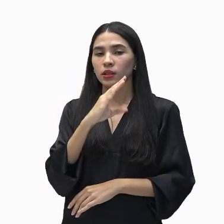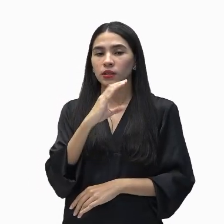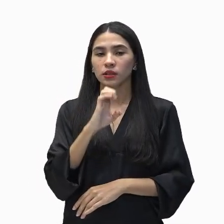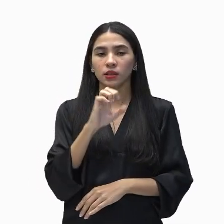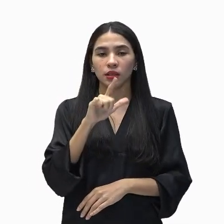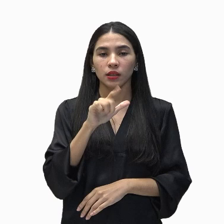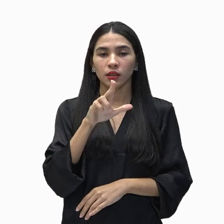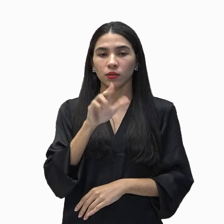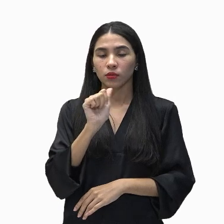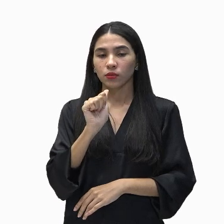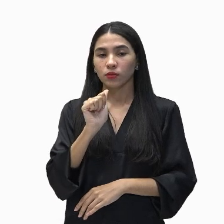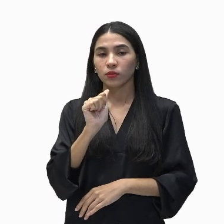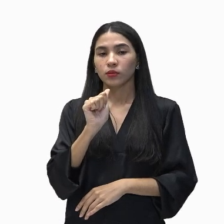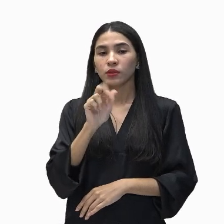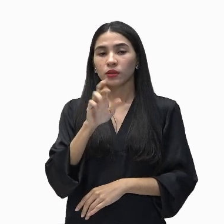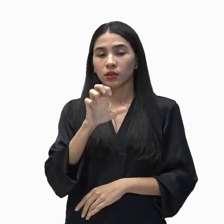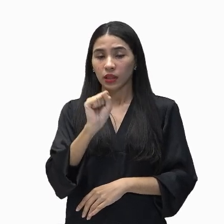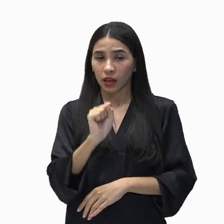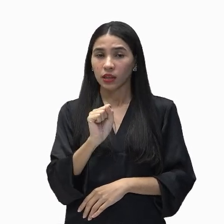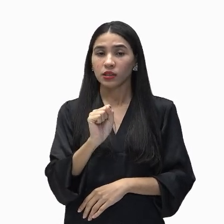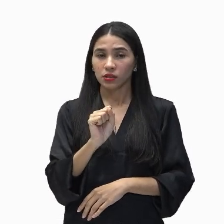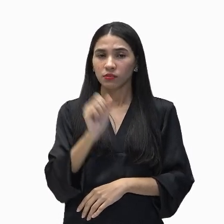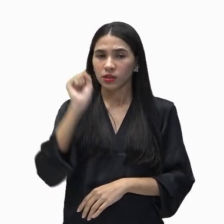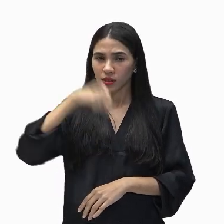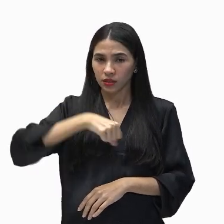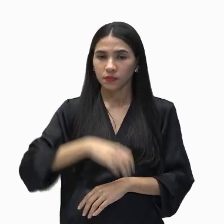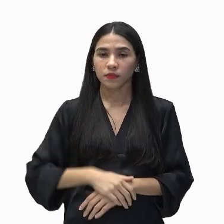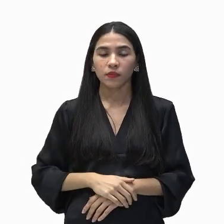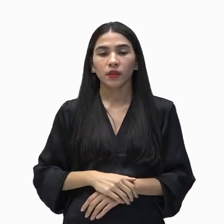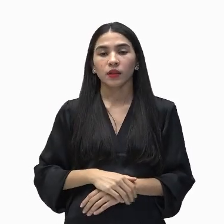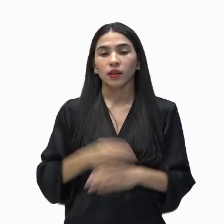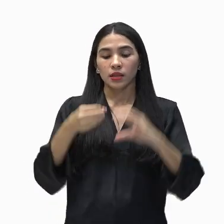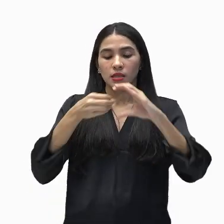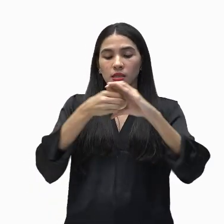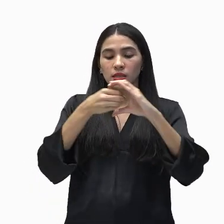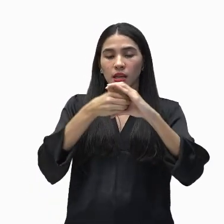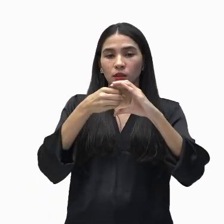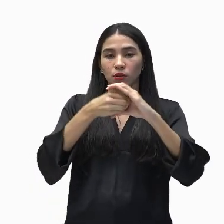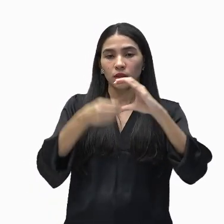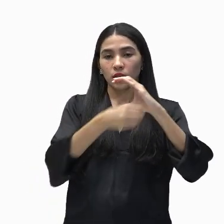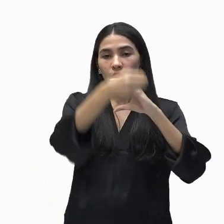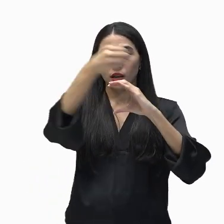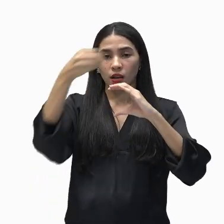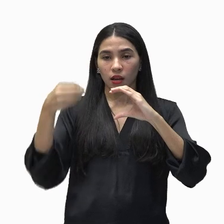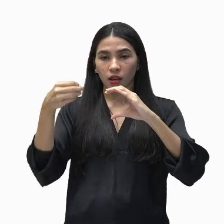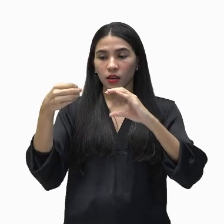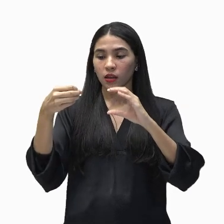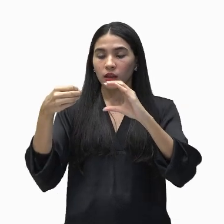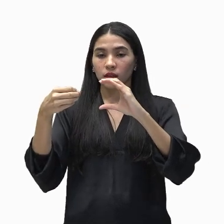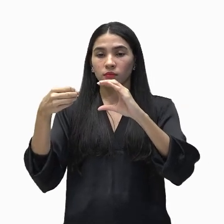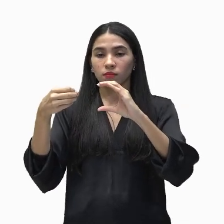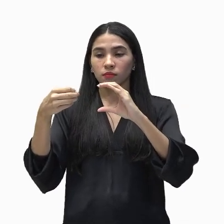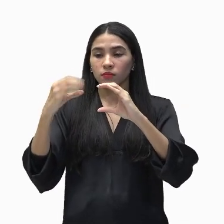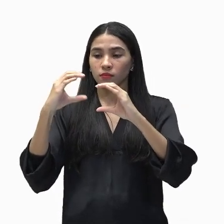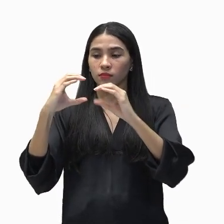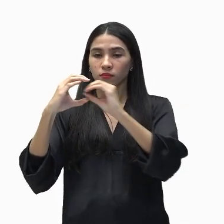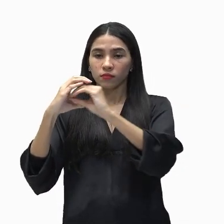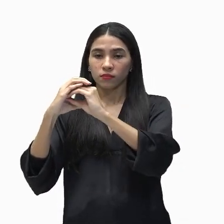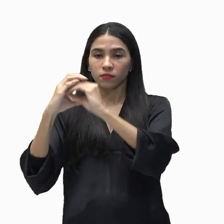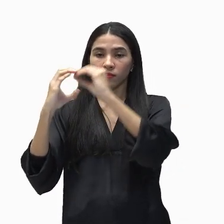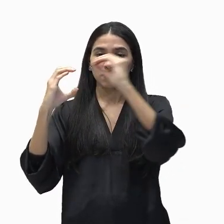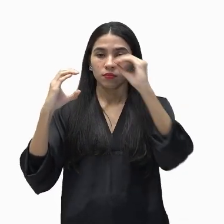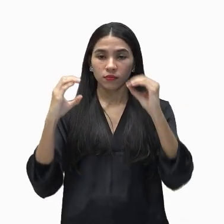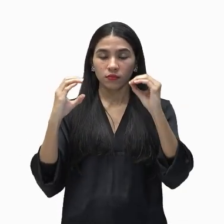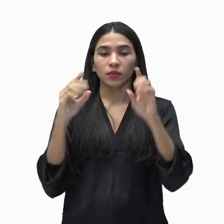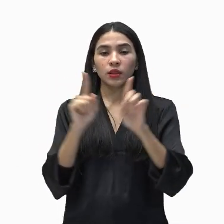Sim, eles se originam de células que são chamadas de células-mães, eles vão passar por um processo de amadurecimento, um ciclo de